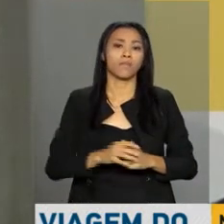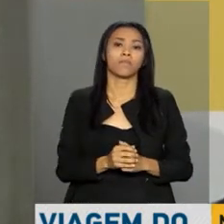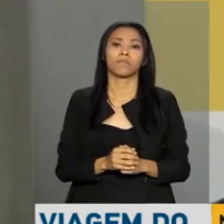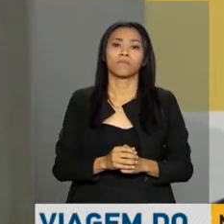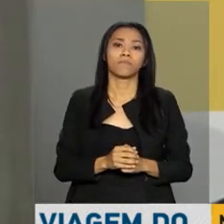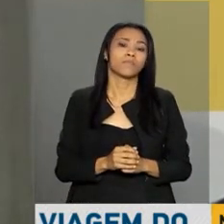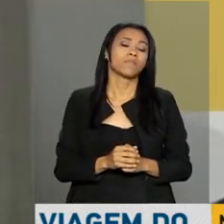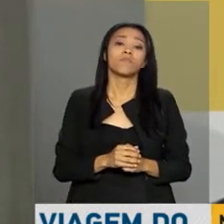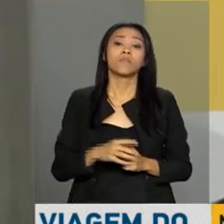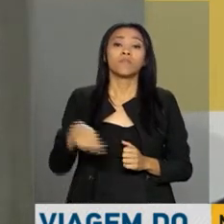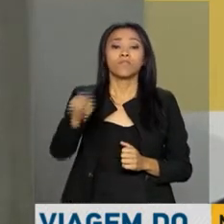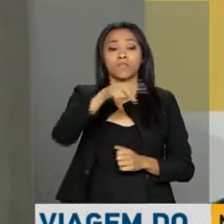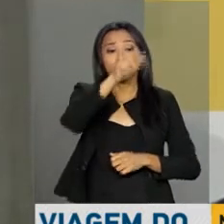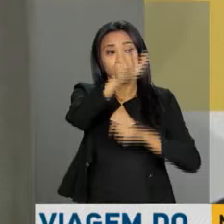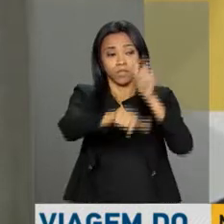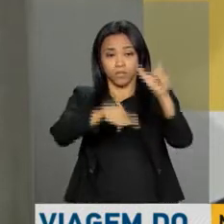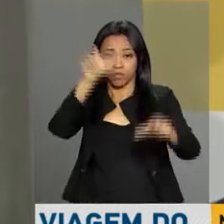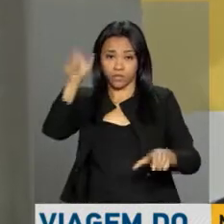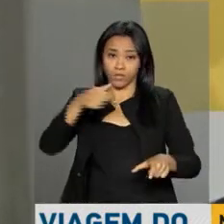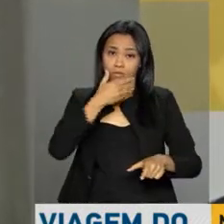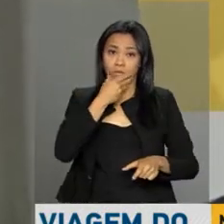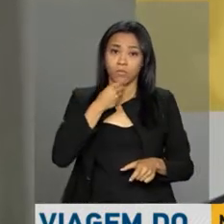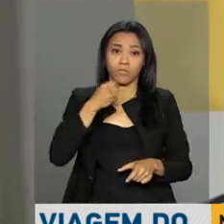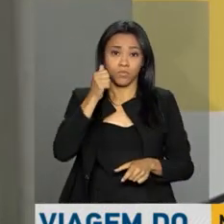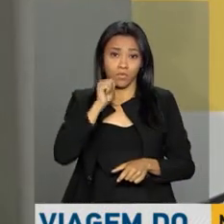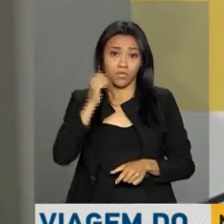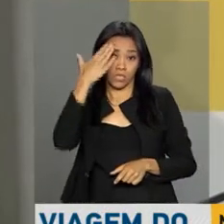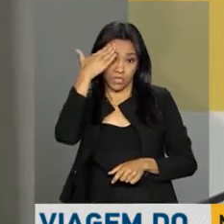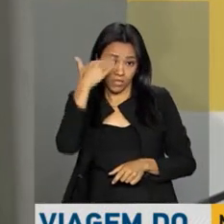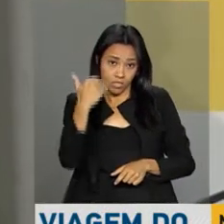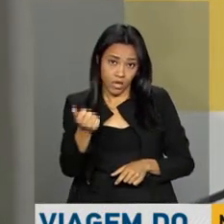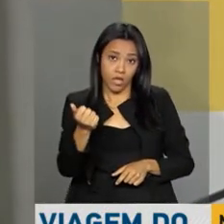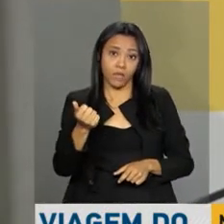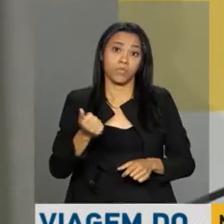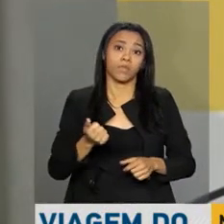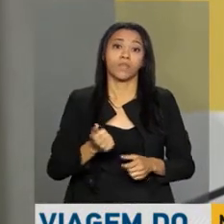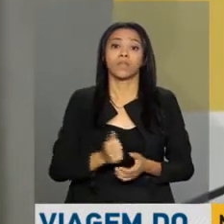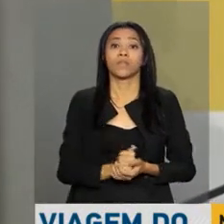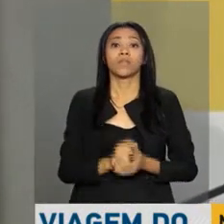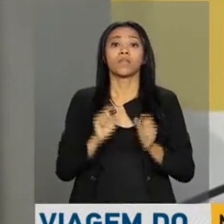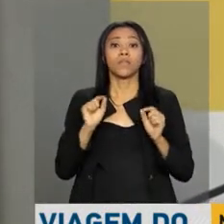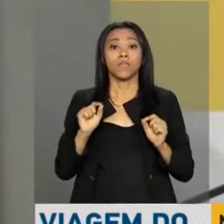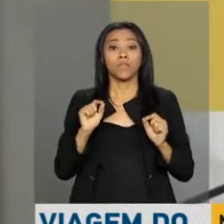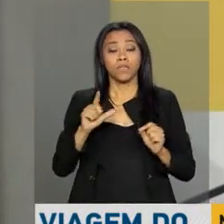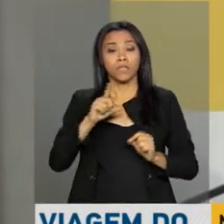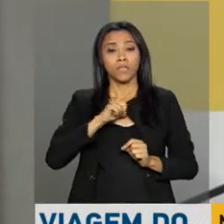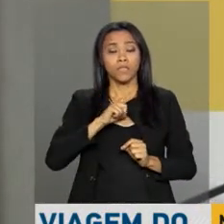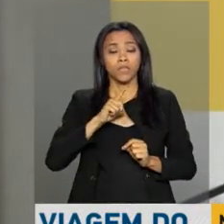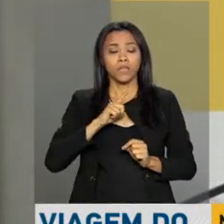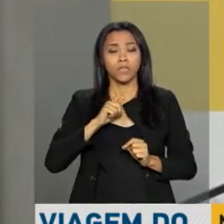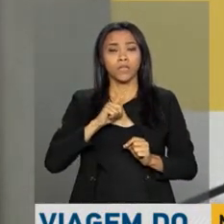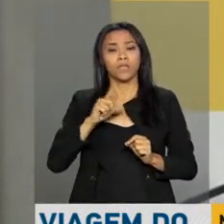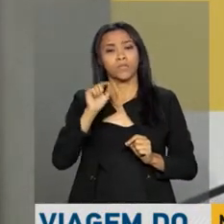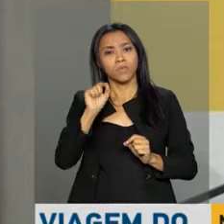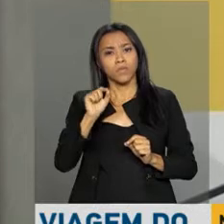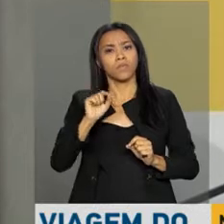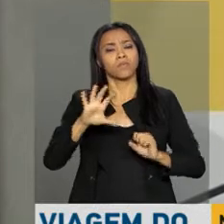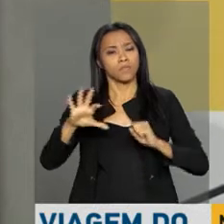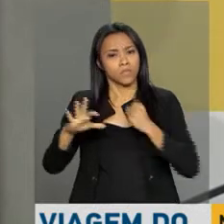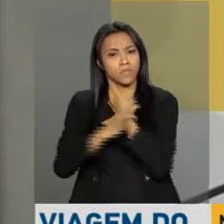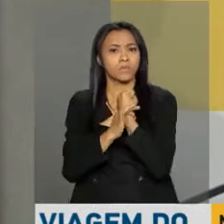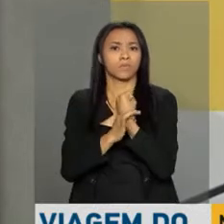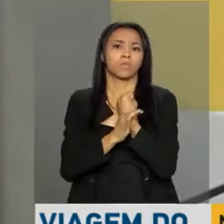as senhoras e os senhores sabem que encontrou no brasil um destino seguro para fazer